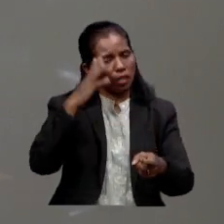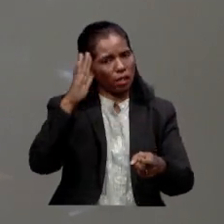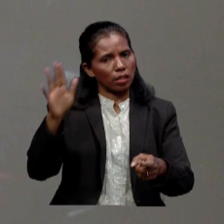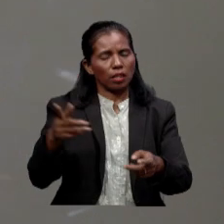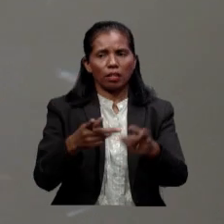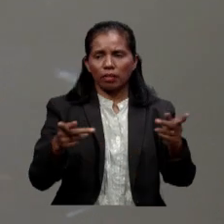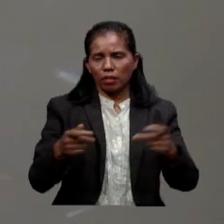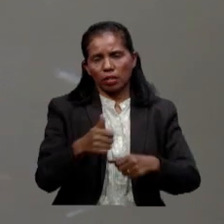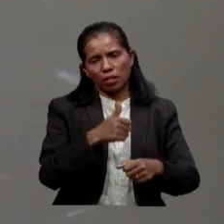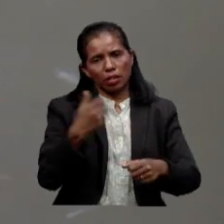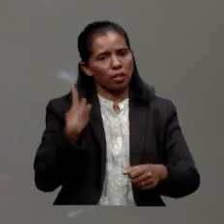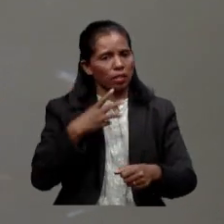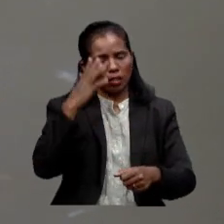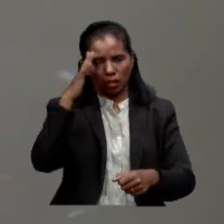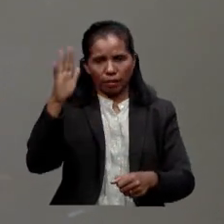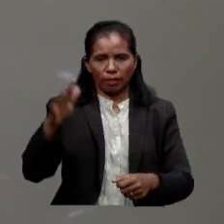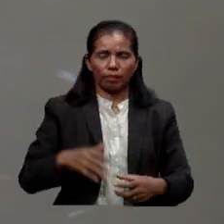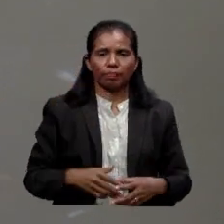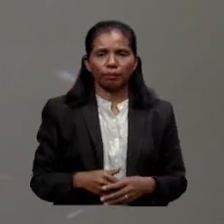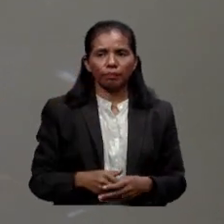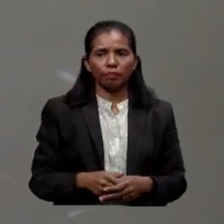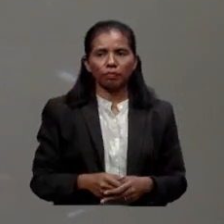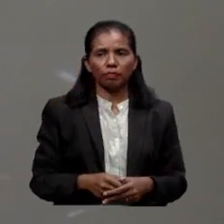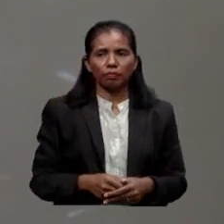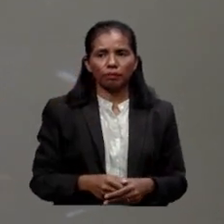ka tangkari ita la tene. Então